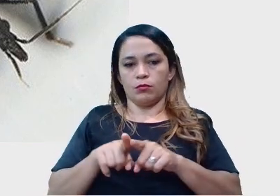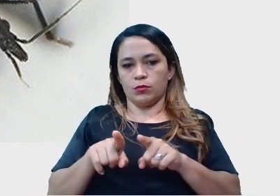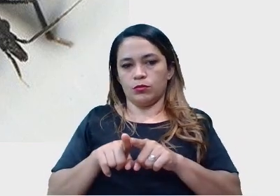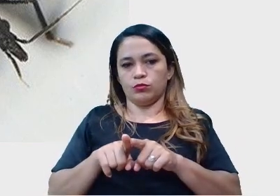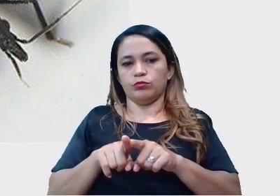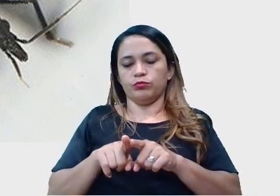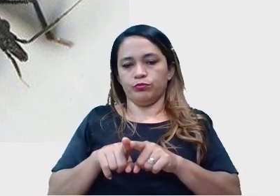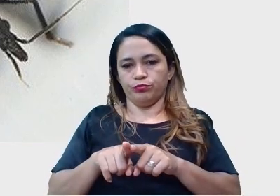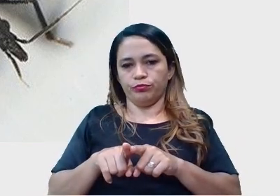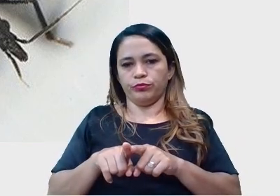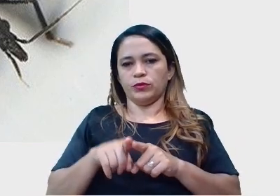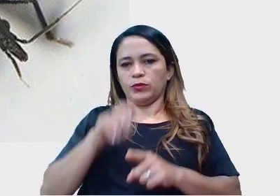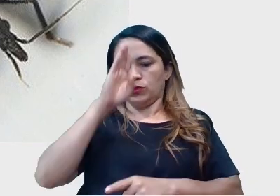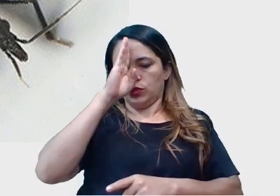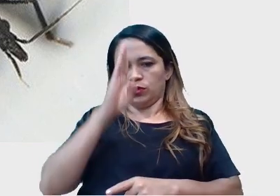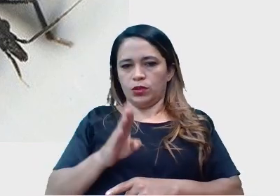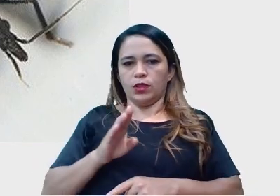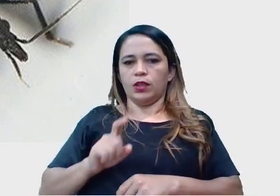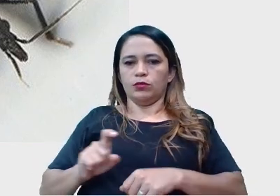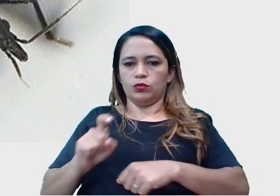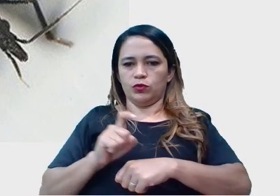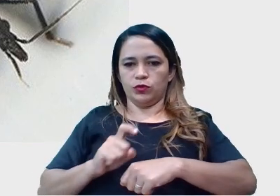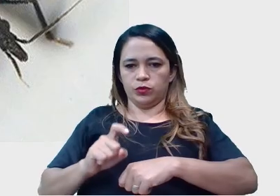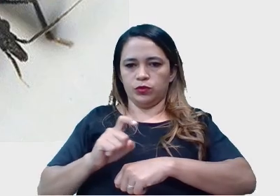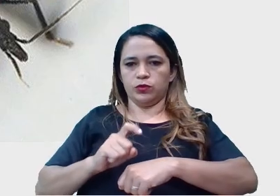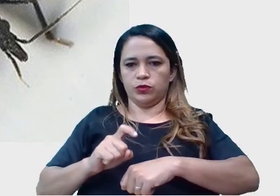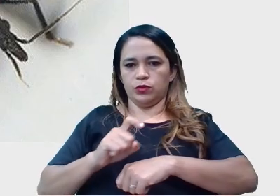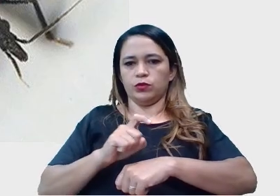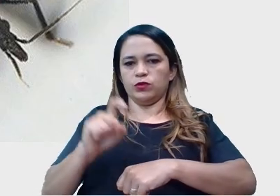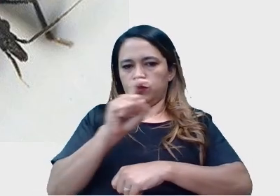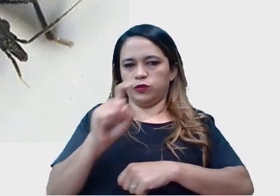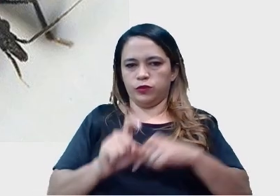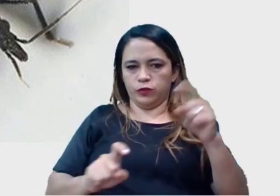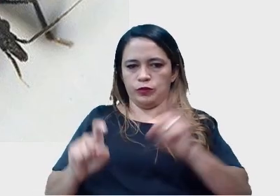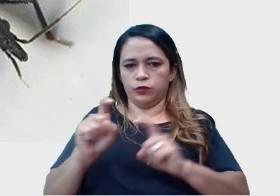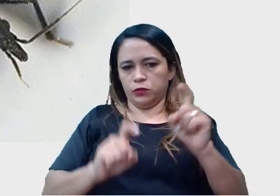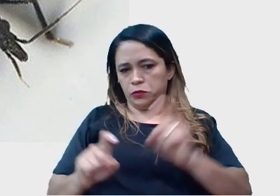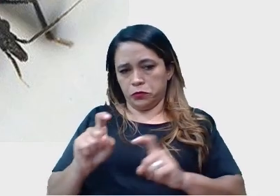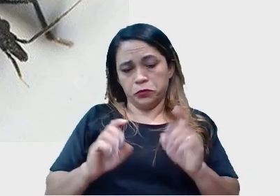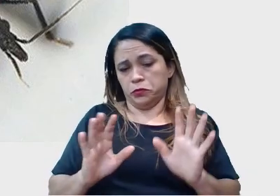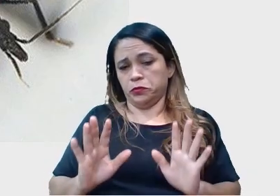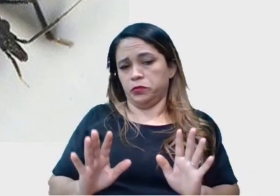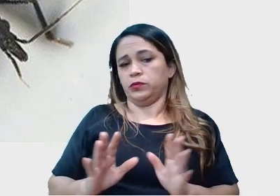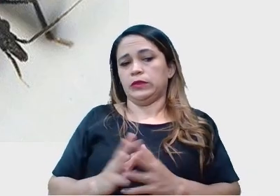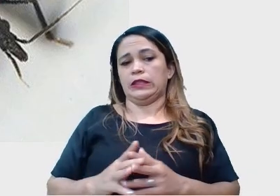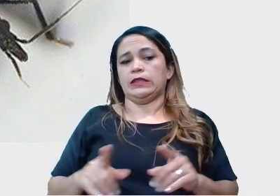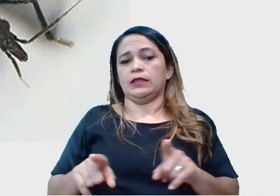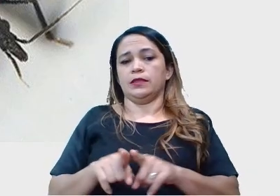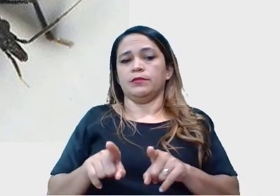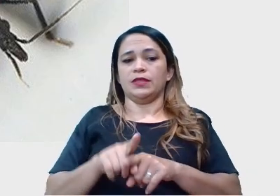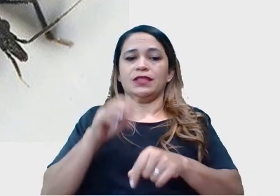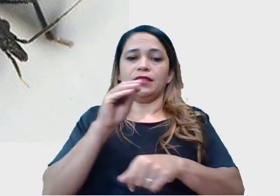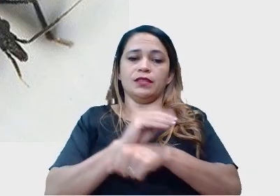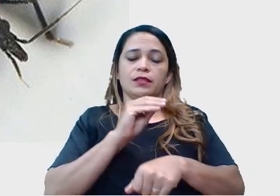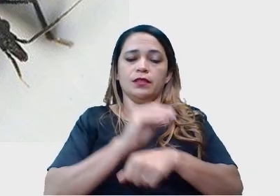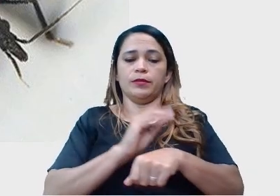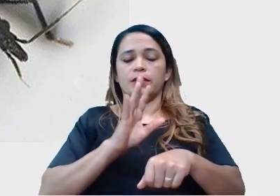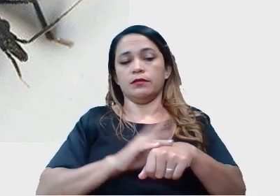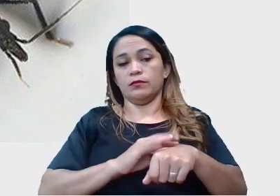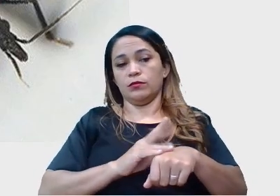ou seja, o combate direto ao barbeiro, que seria o uso de inseticidas, alguma coisa nesse sentido, e também o tratamento